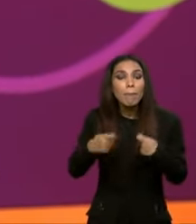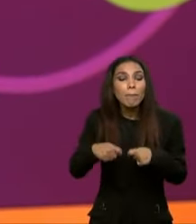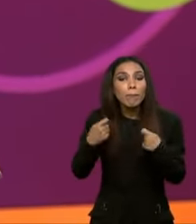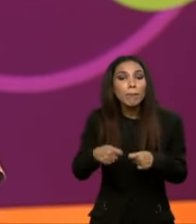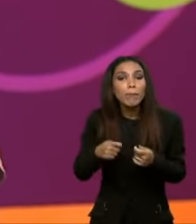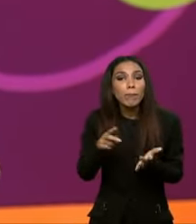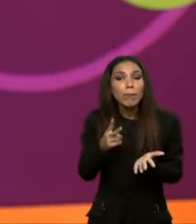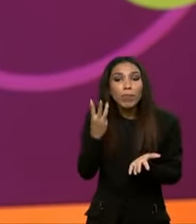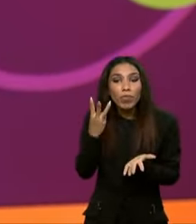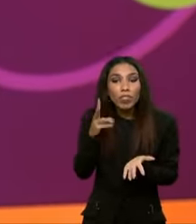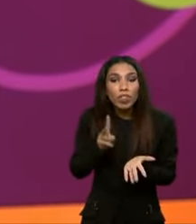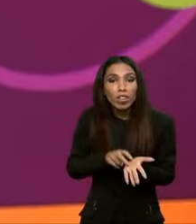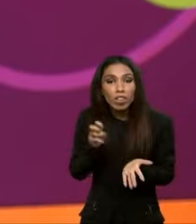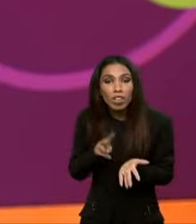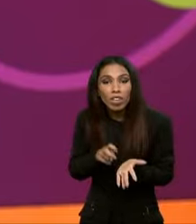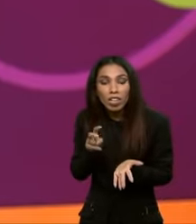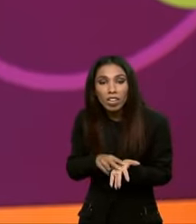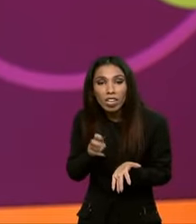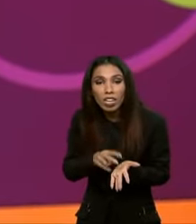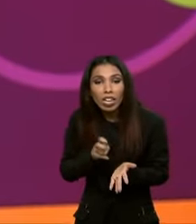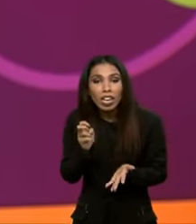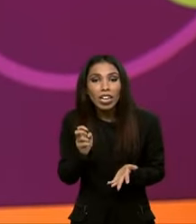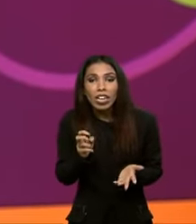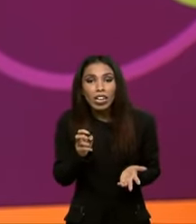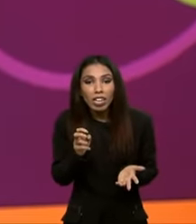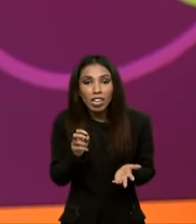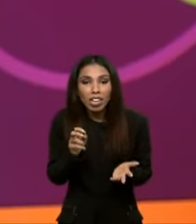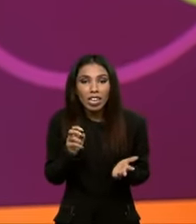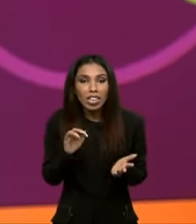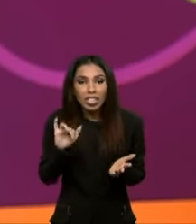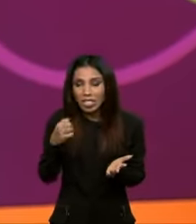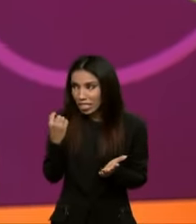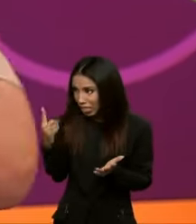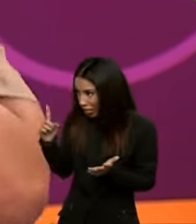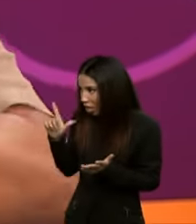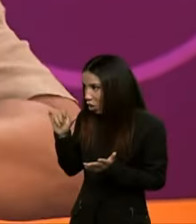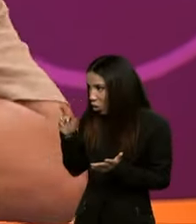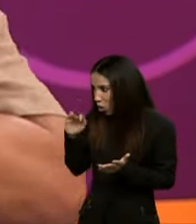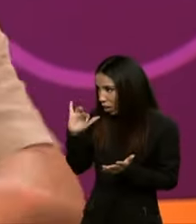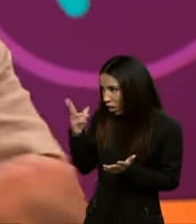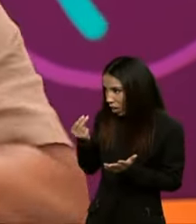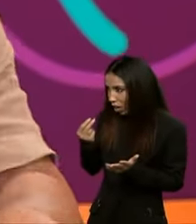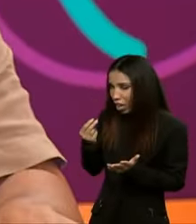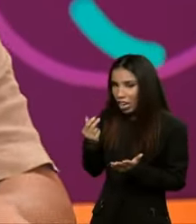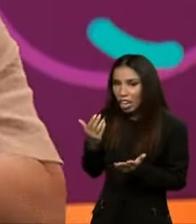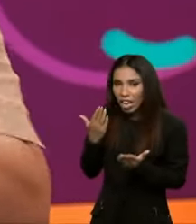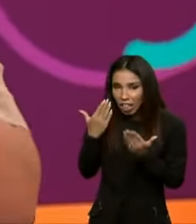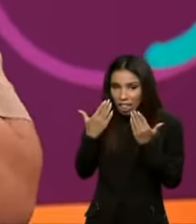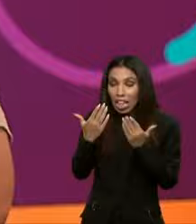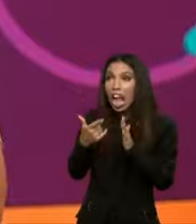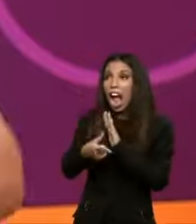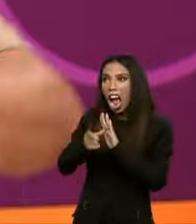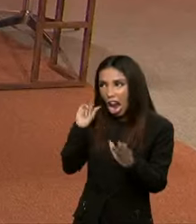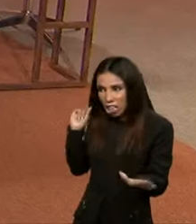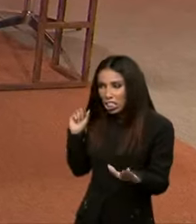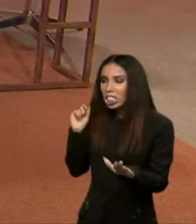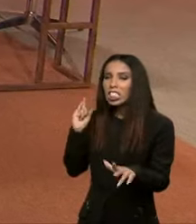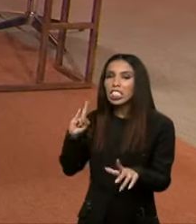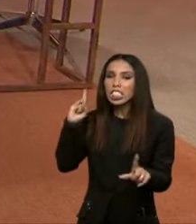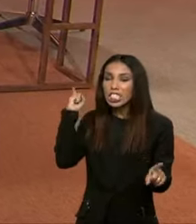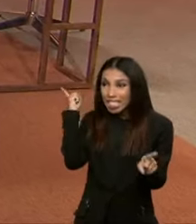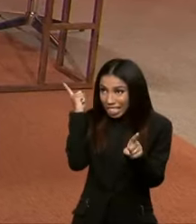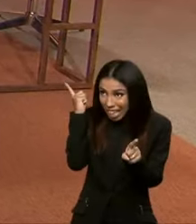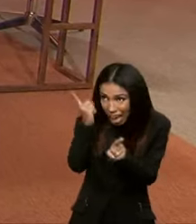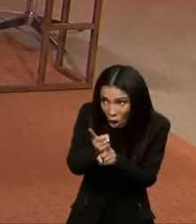os 3 pulinhos. Aí eu fico muito nervoso, tenho que sair, não achei a chave. Eu falo, São Longuinho, assim, eu vou contra a regra, eu vou dar 3 pulinhos na frente pra garantir. Eu não acredito. E se eu achar, eu meto mais